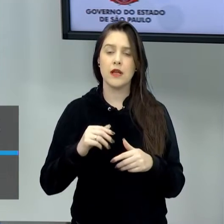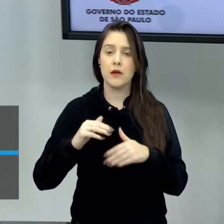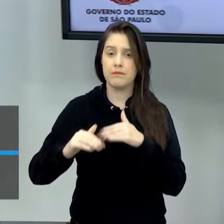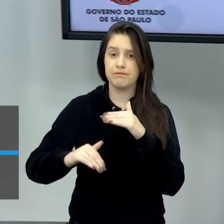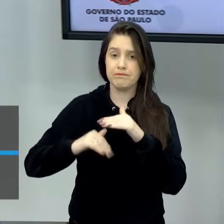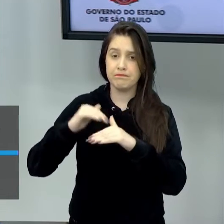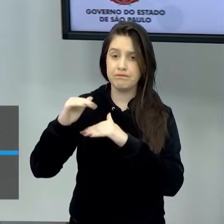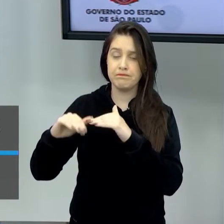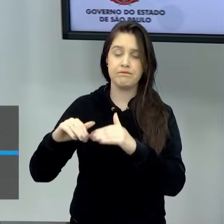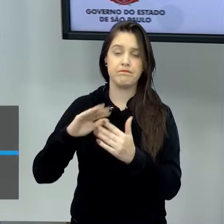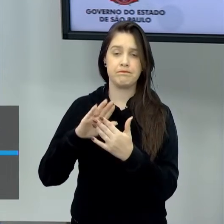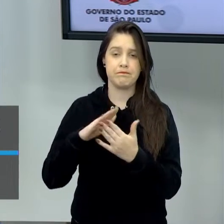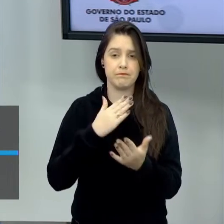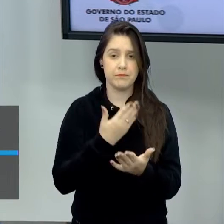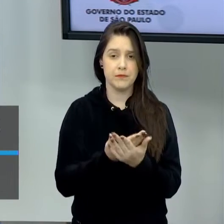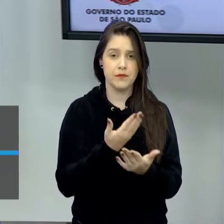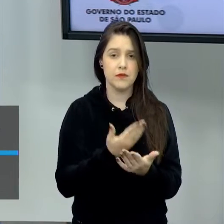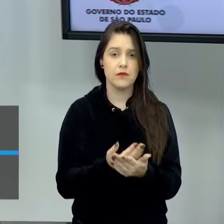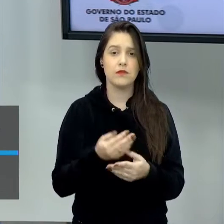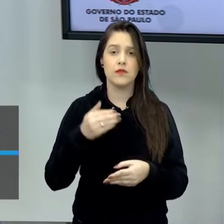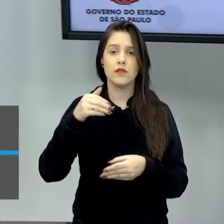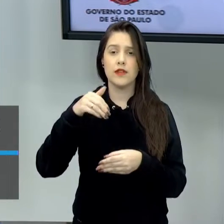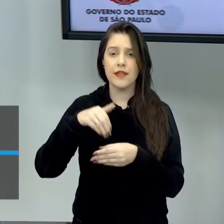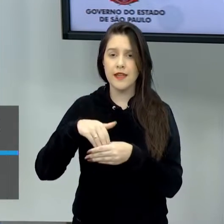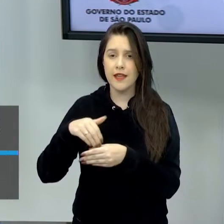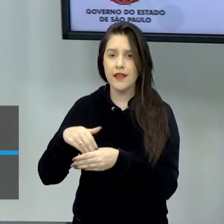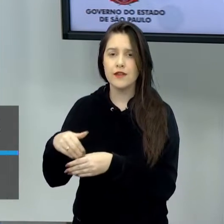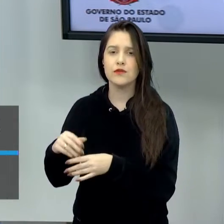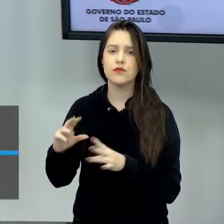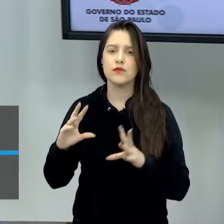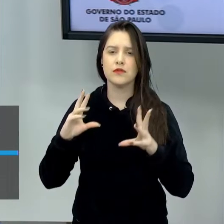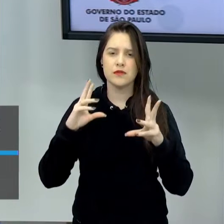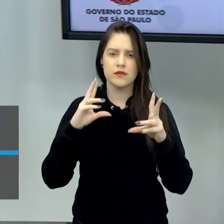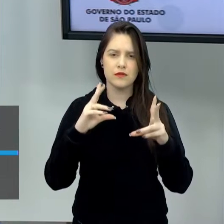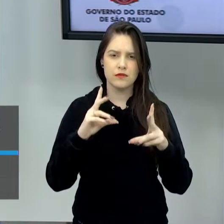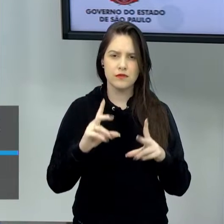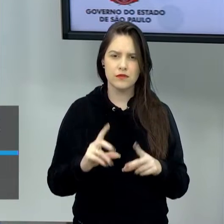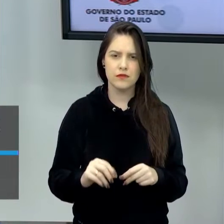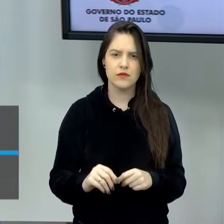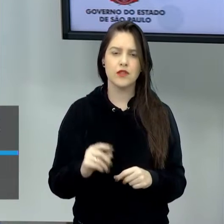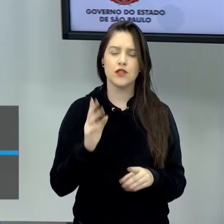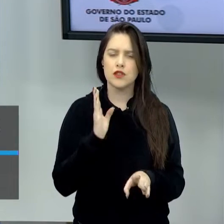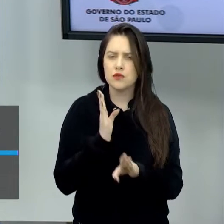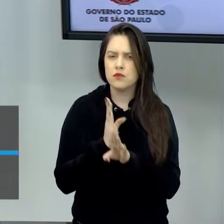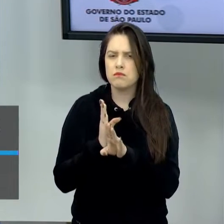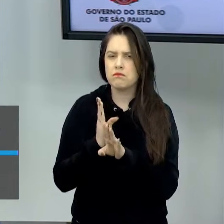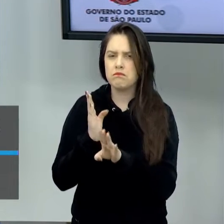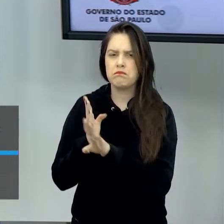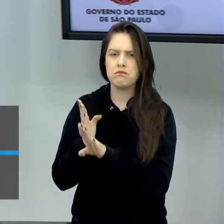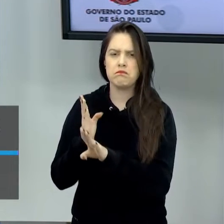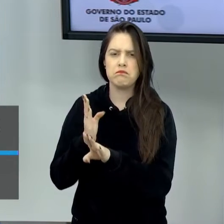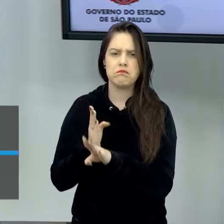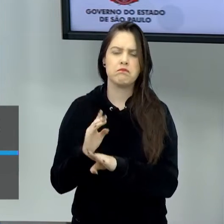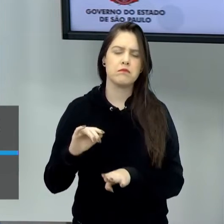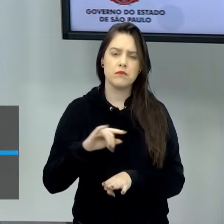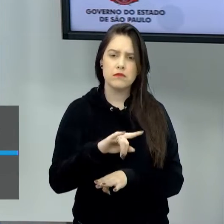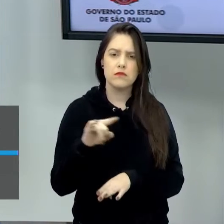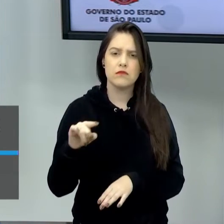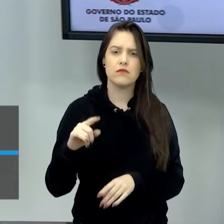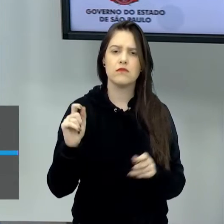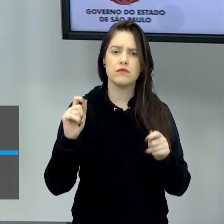na escola de vocês, trabalhando nessa contextualização, essas questões de preconceito, que eu tenho certeza